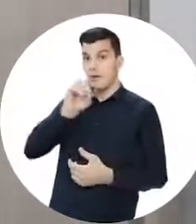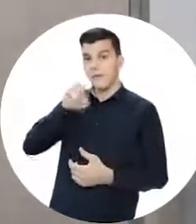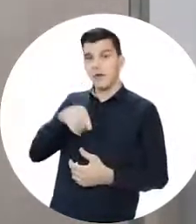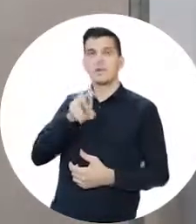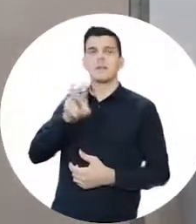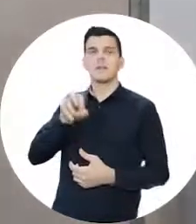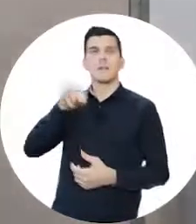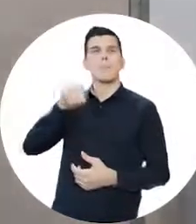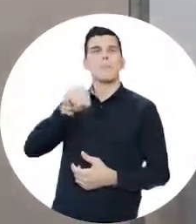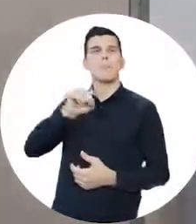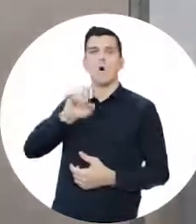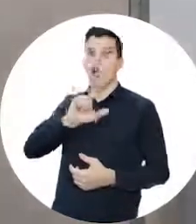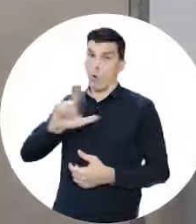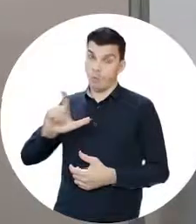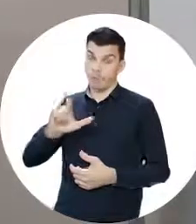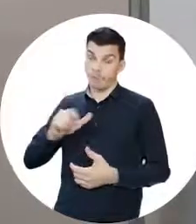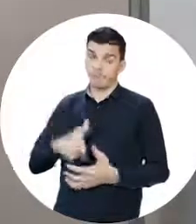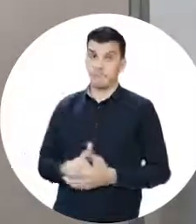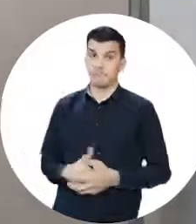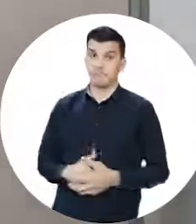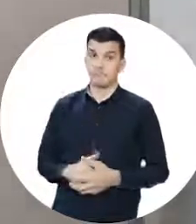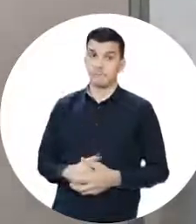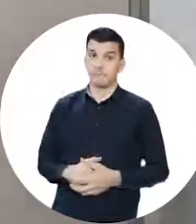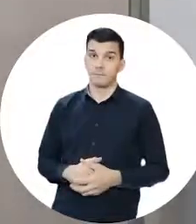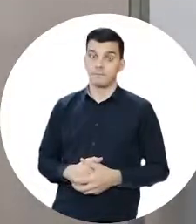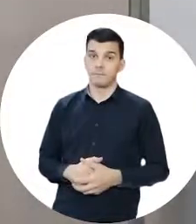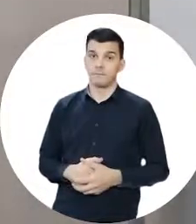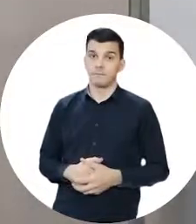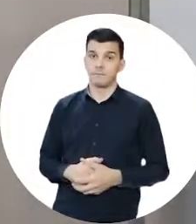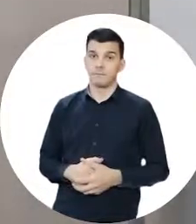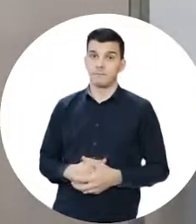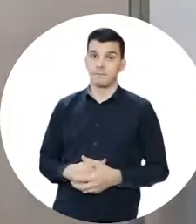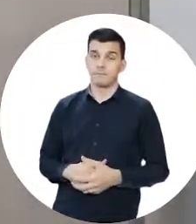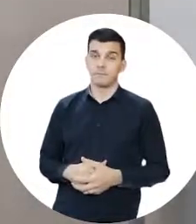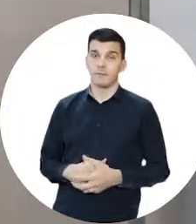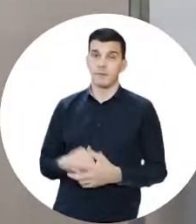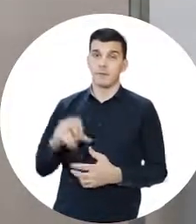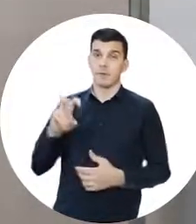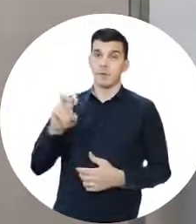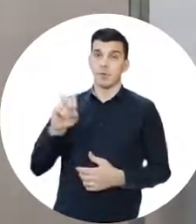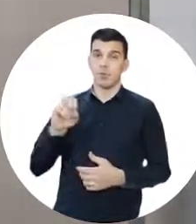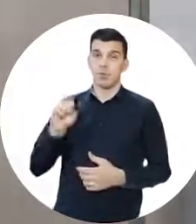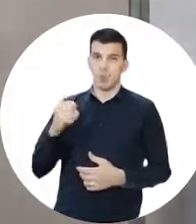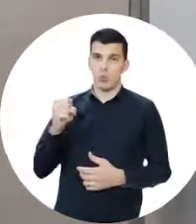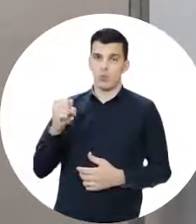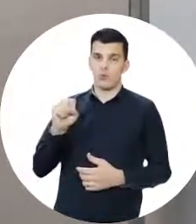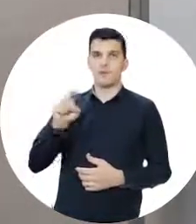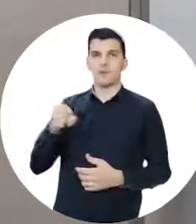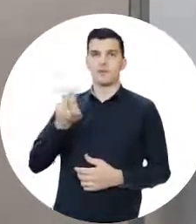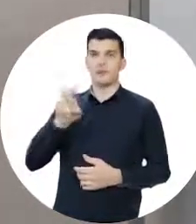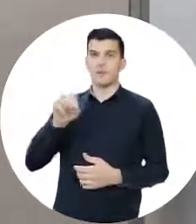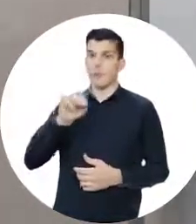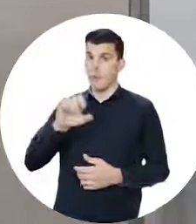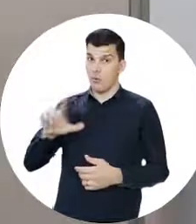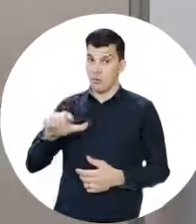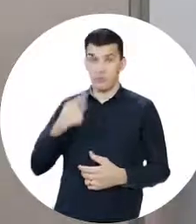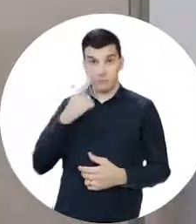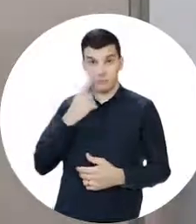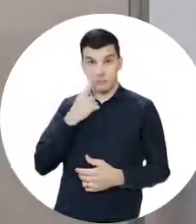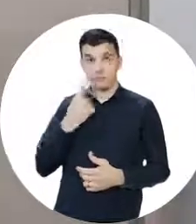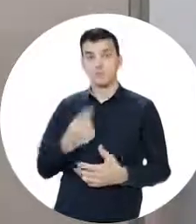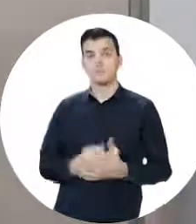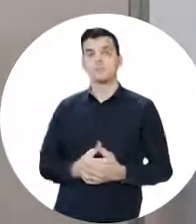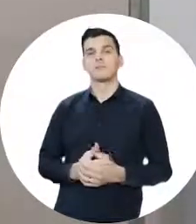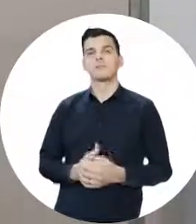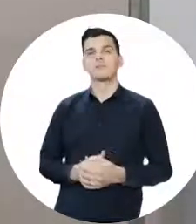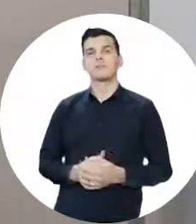mols de NaCl. NaCl 58,5 gramas por mol. É a massa molar dele. Já te dei ela